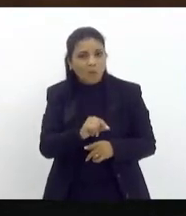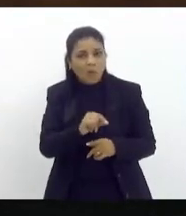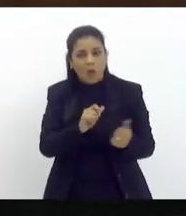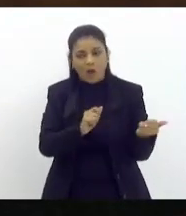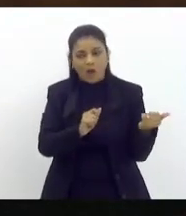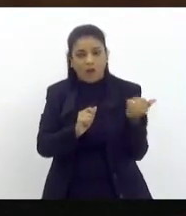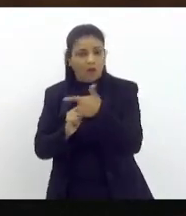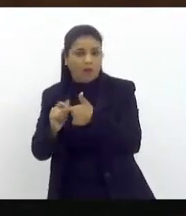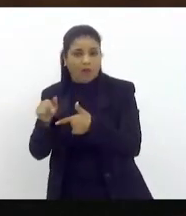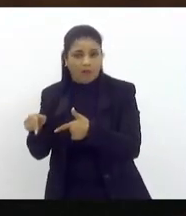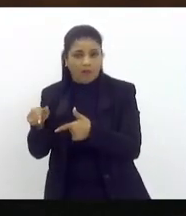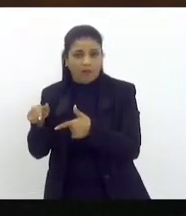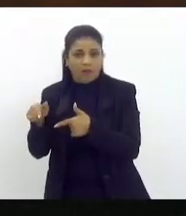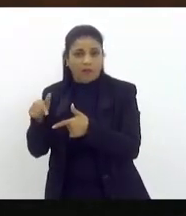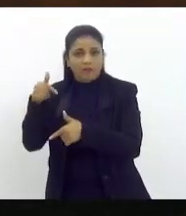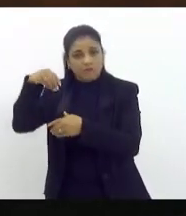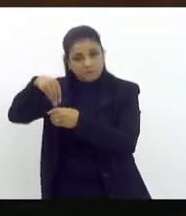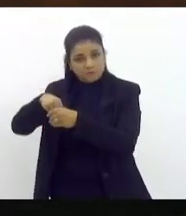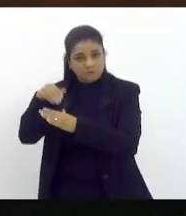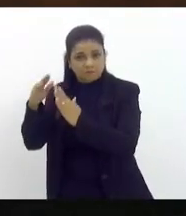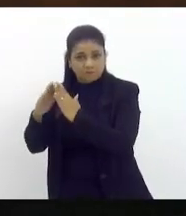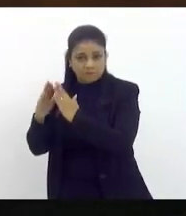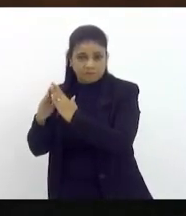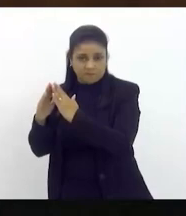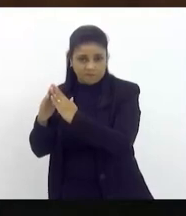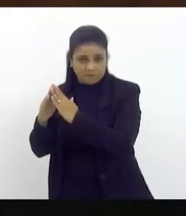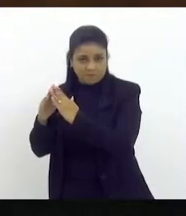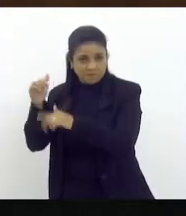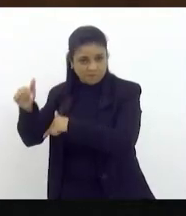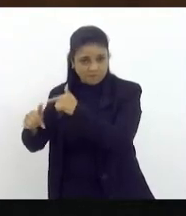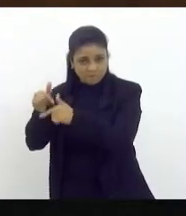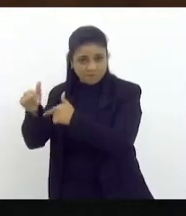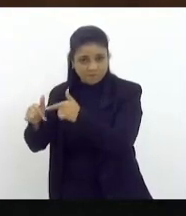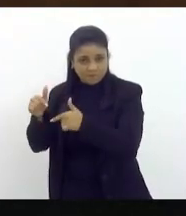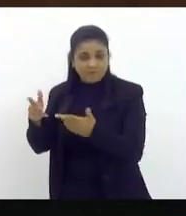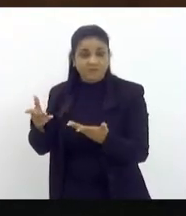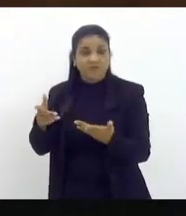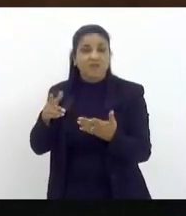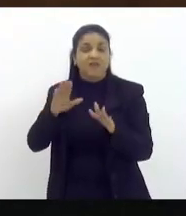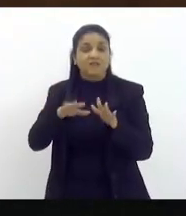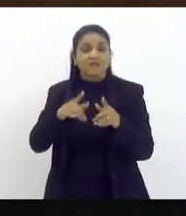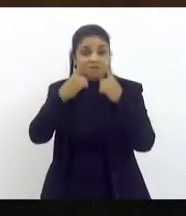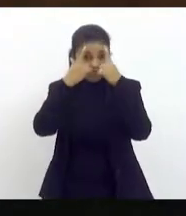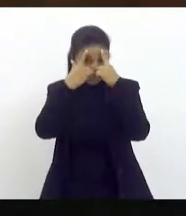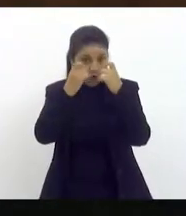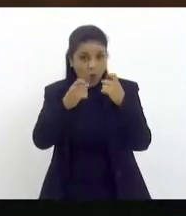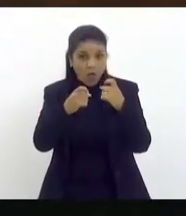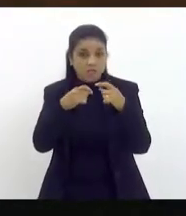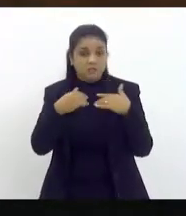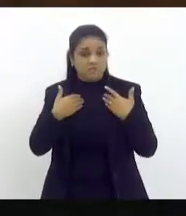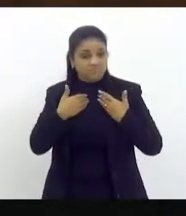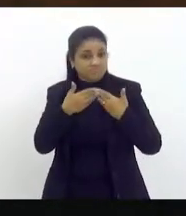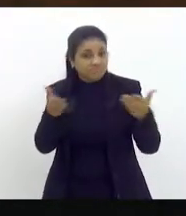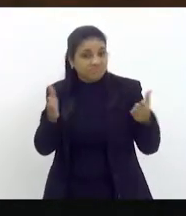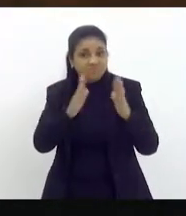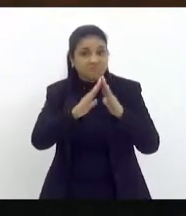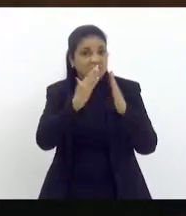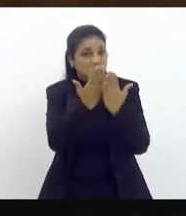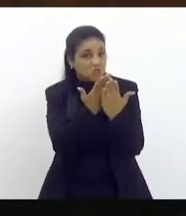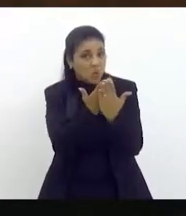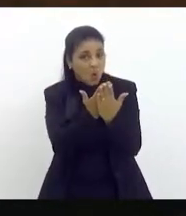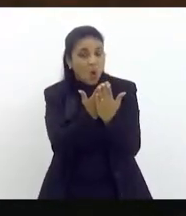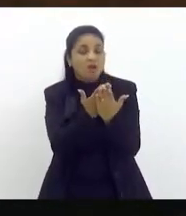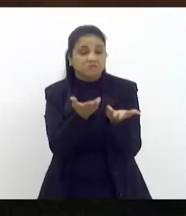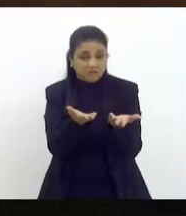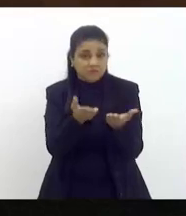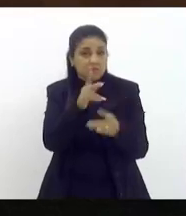inadequados muitas vezes a mercê da violência e conforme falou os colegas anteriormente